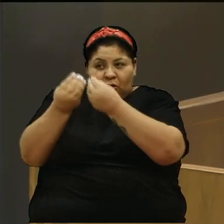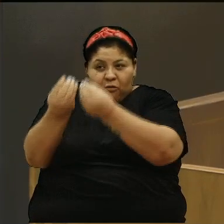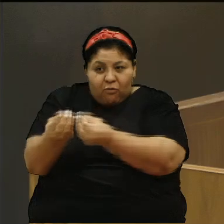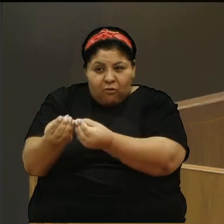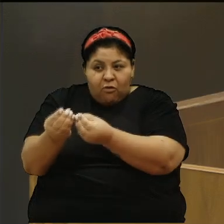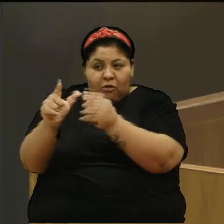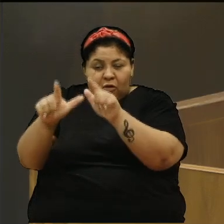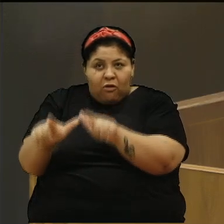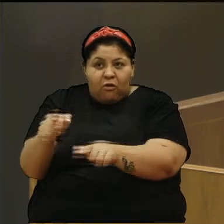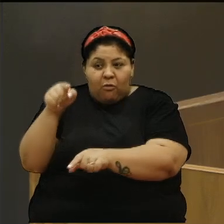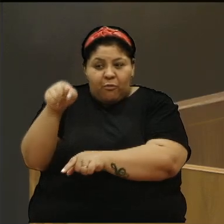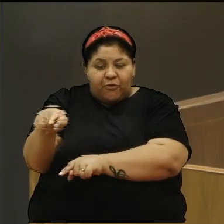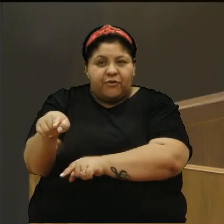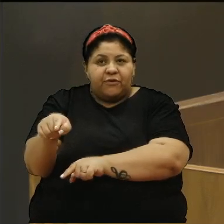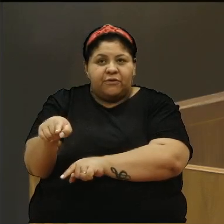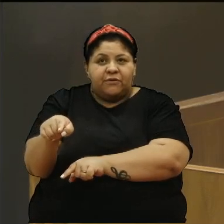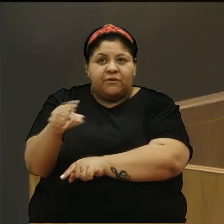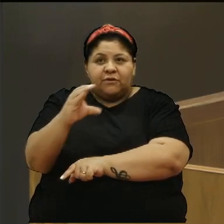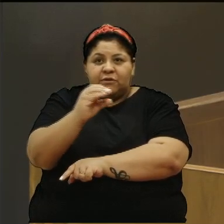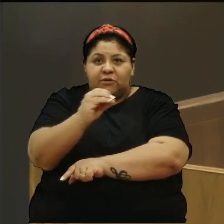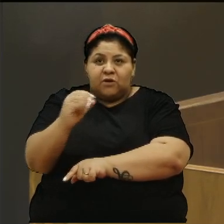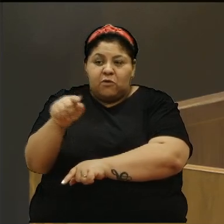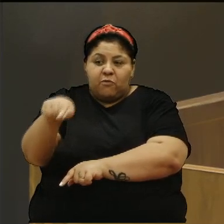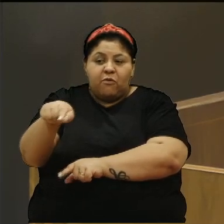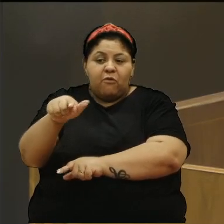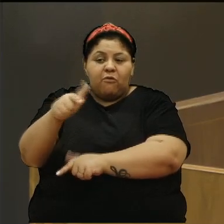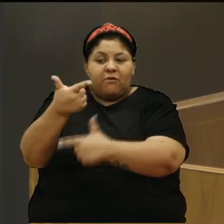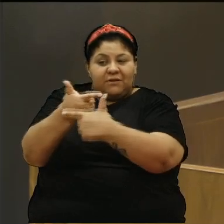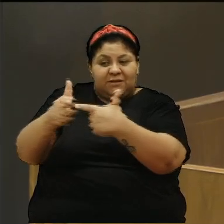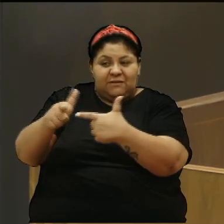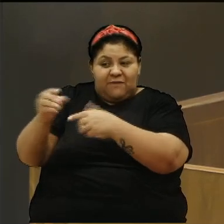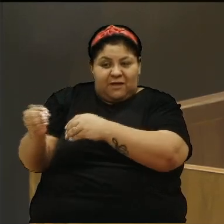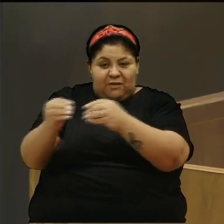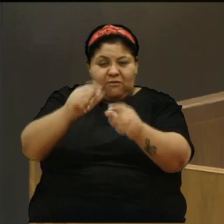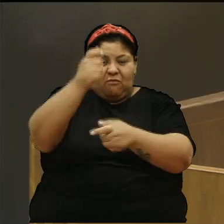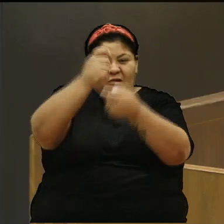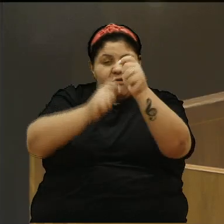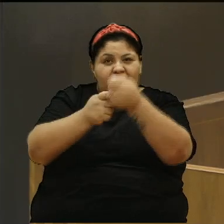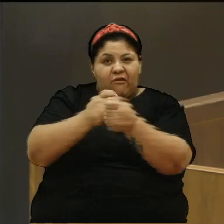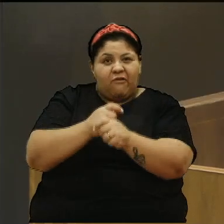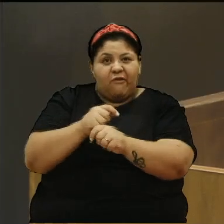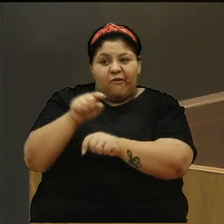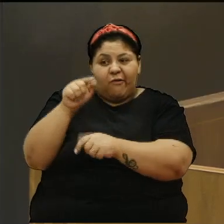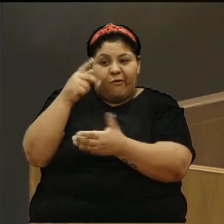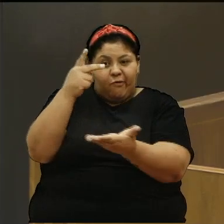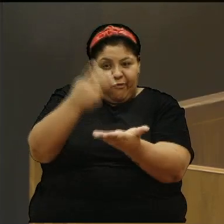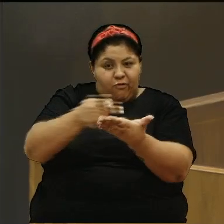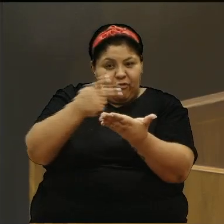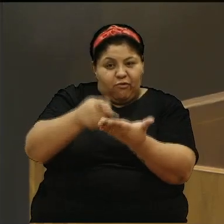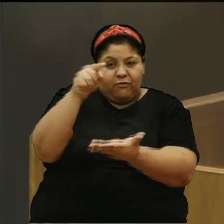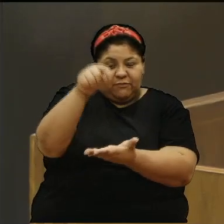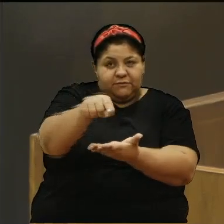melhor, porque aquele material que a cooperativa separa, vai para a indústria, torna os produtos feitos